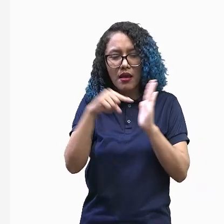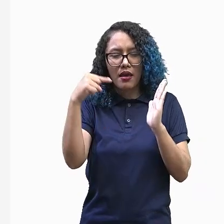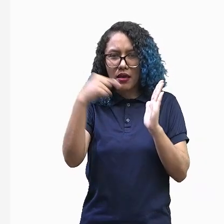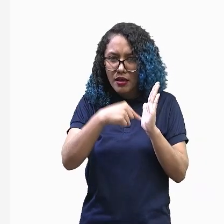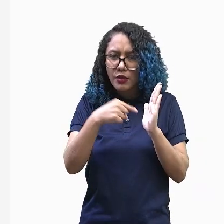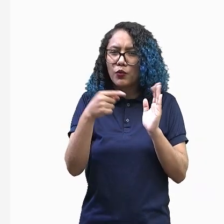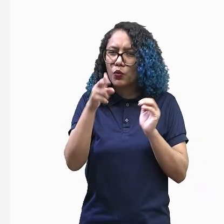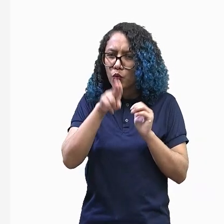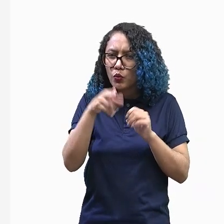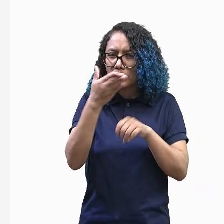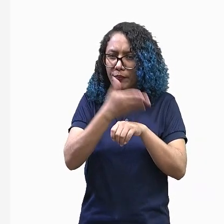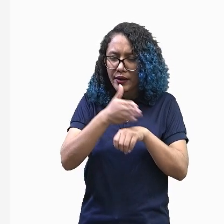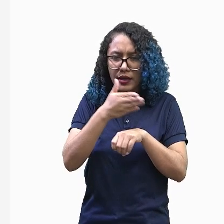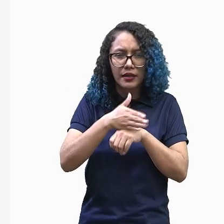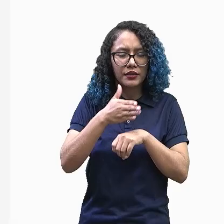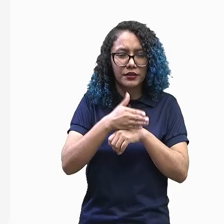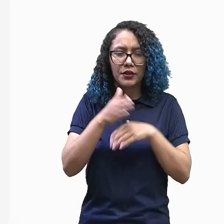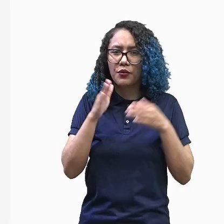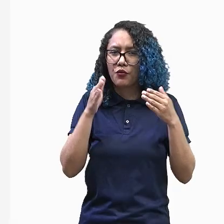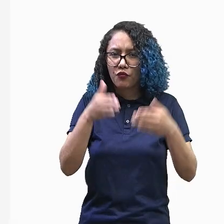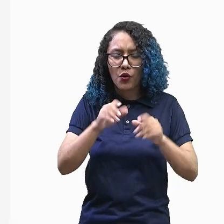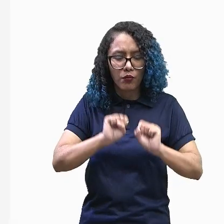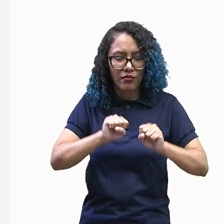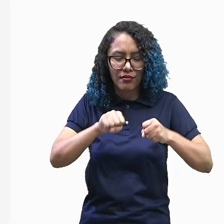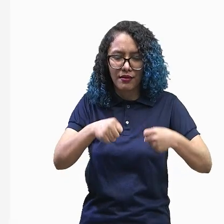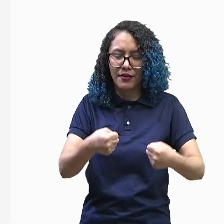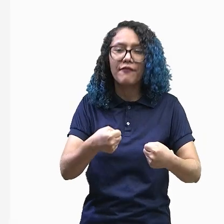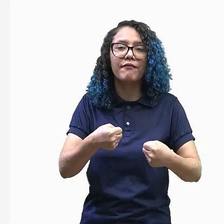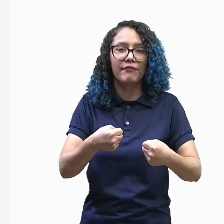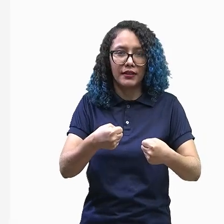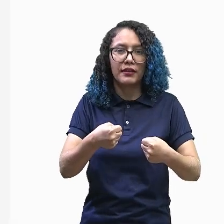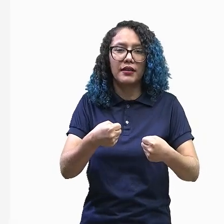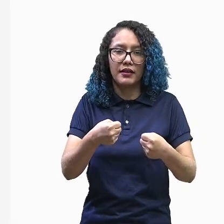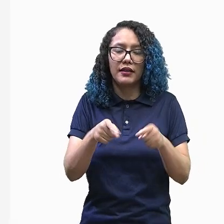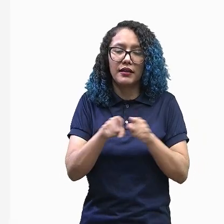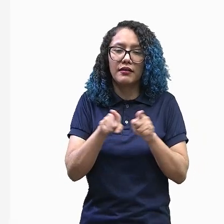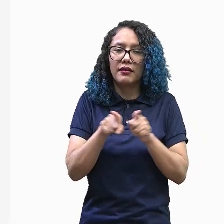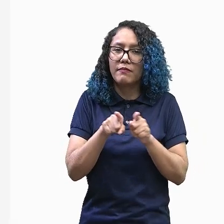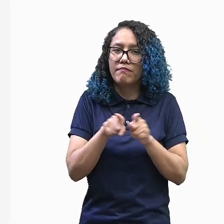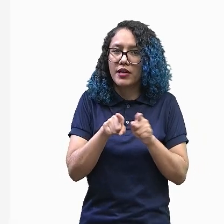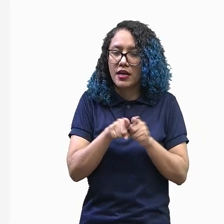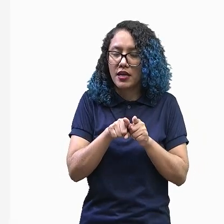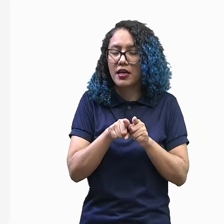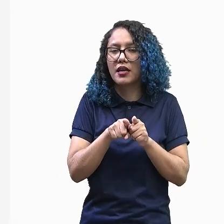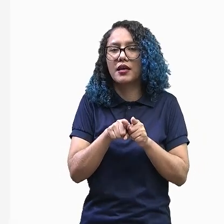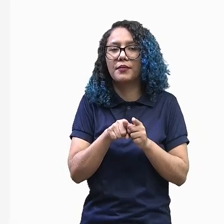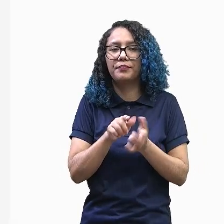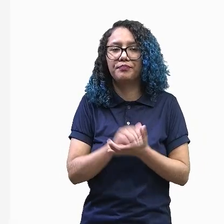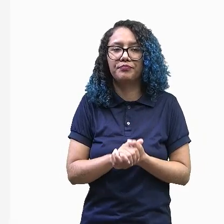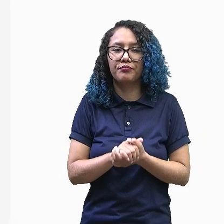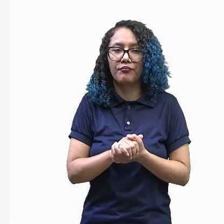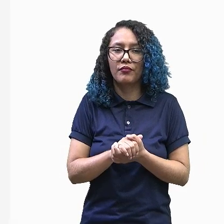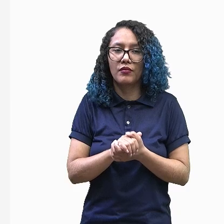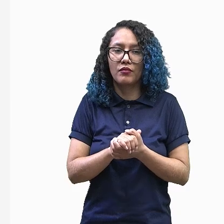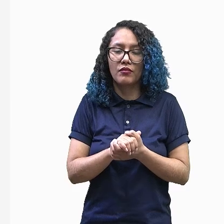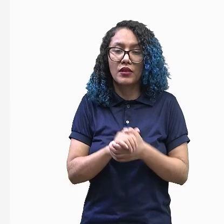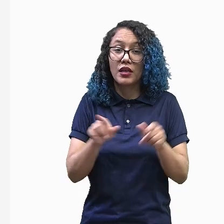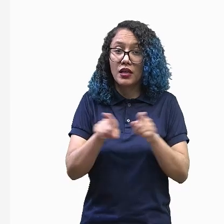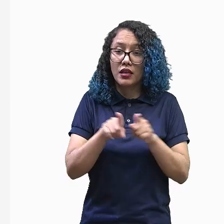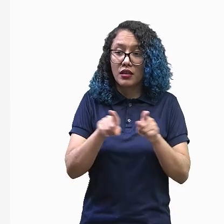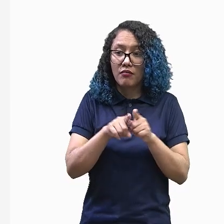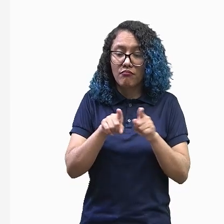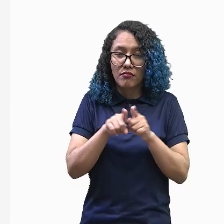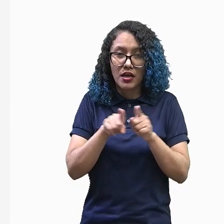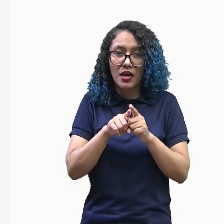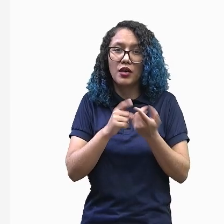né, justamente para fazer a defesa e a guarda, né, dos direitos